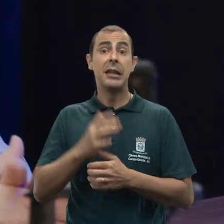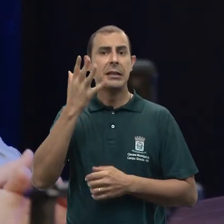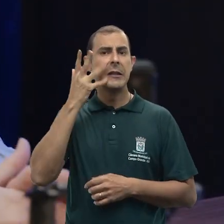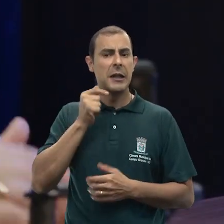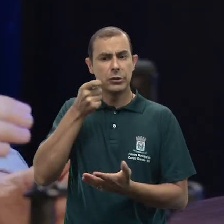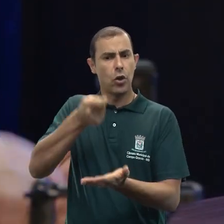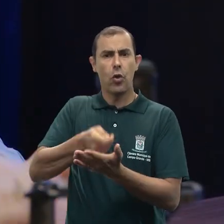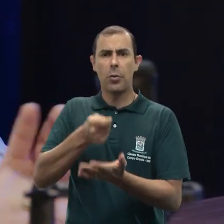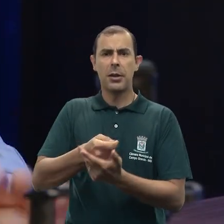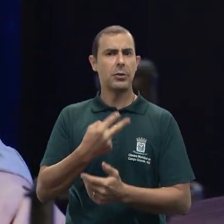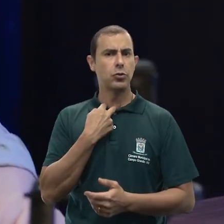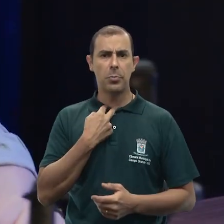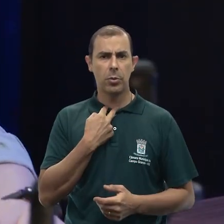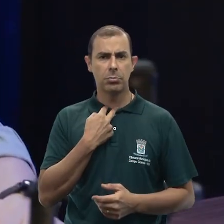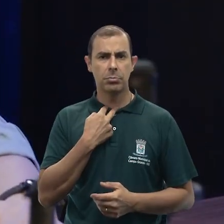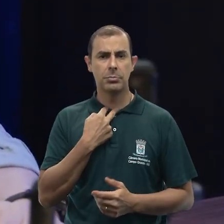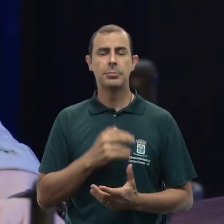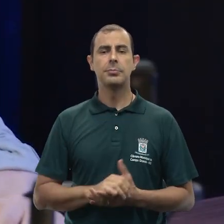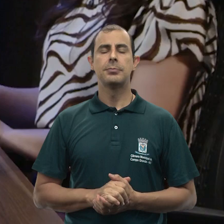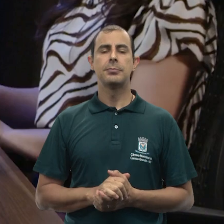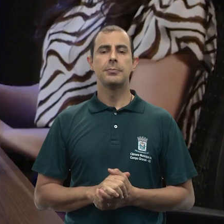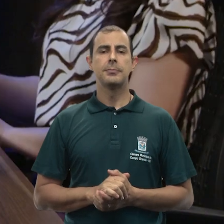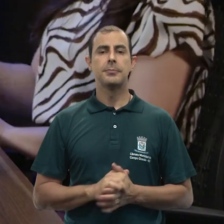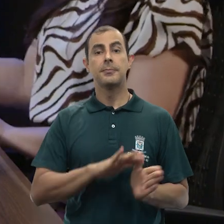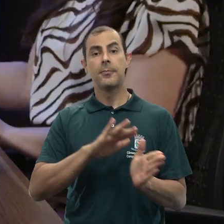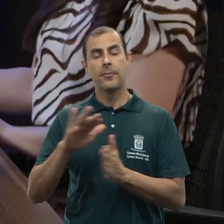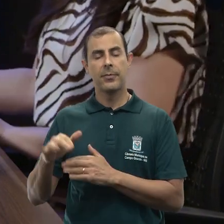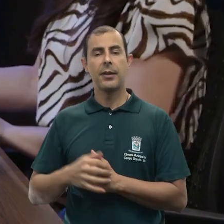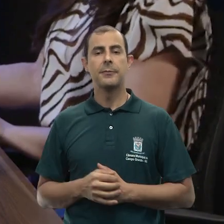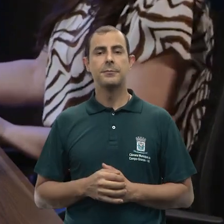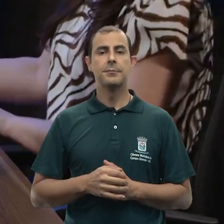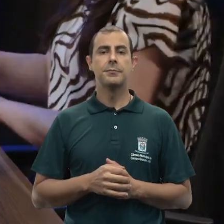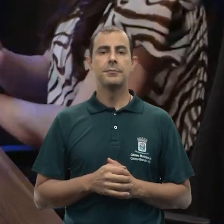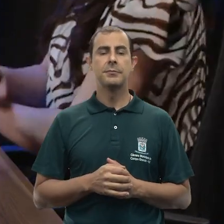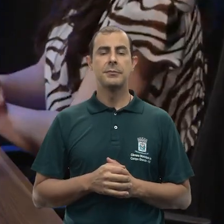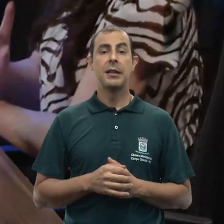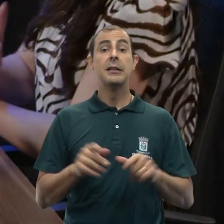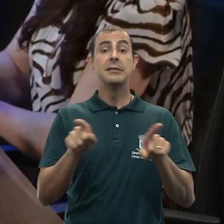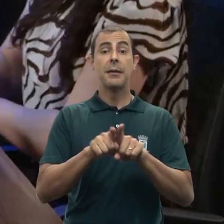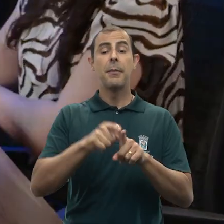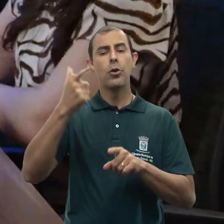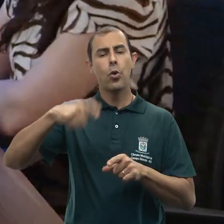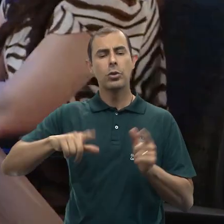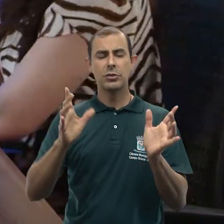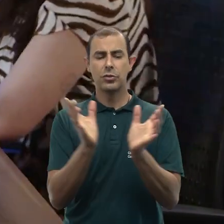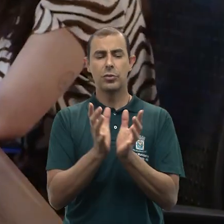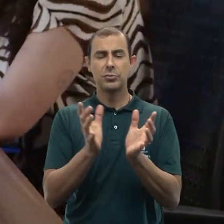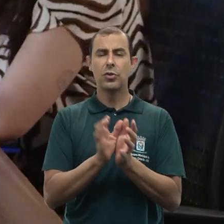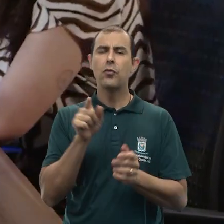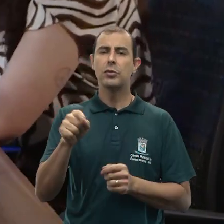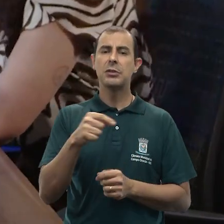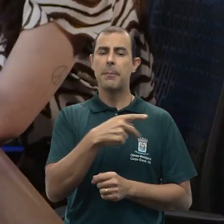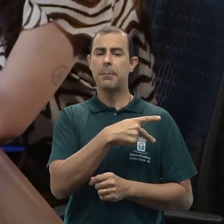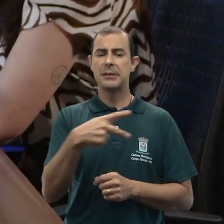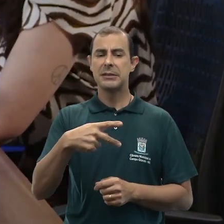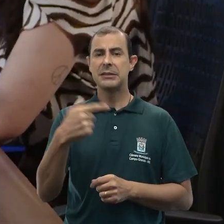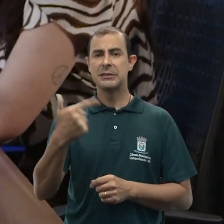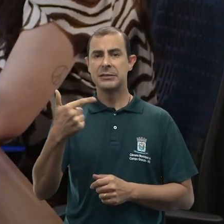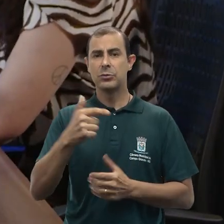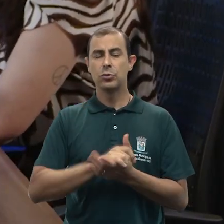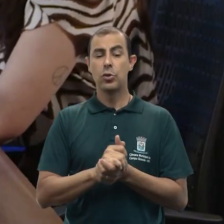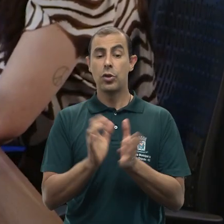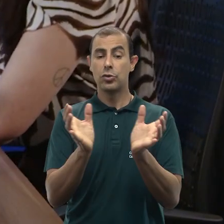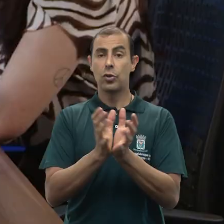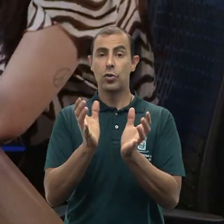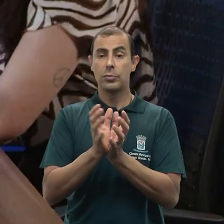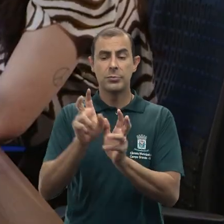criança não é obrigada, pelo menos em Campo Grande não vai ser mais. E em relação também a uma outra comissão, você é vice-presidente da